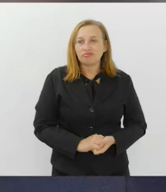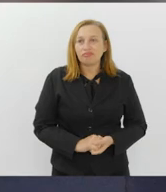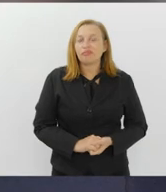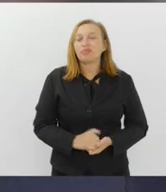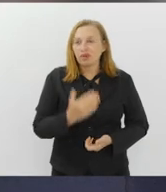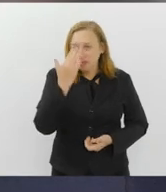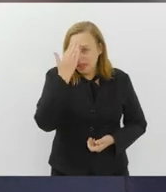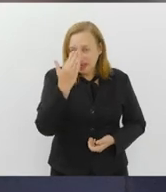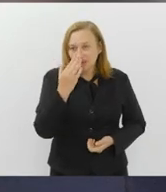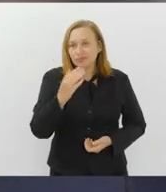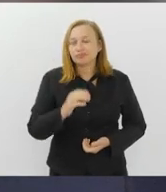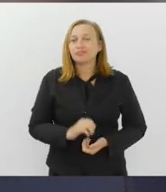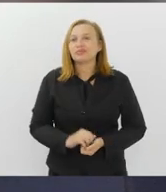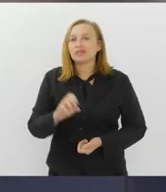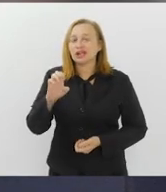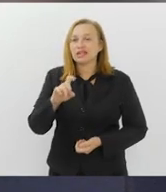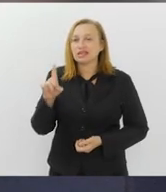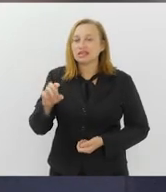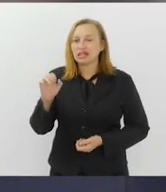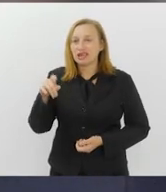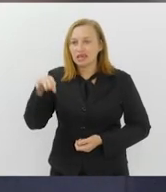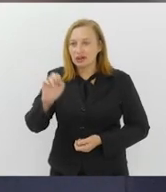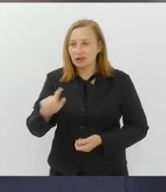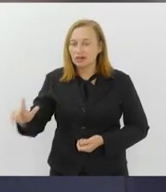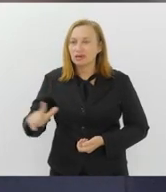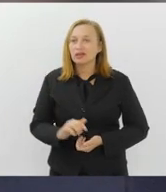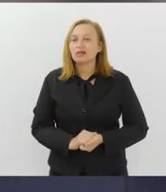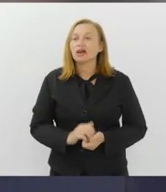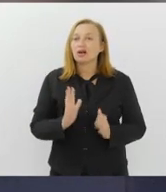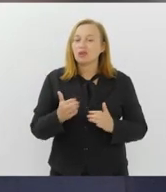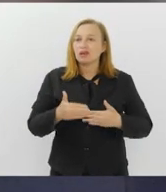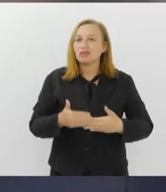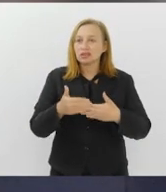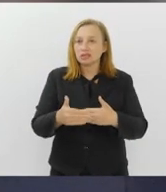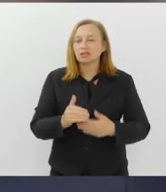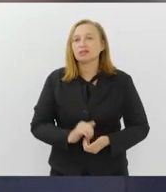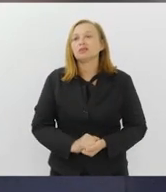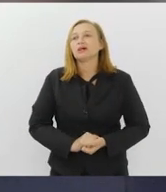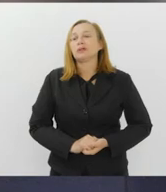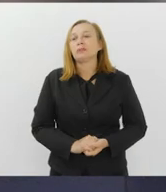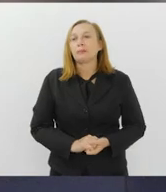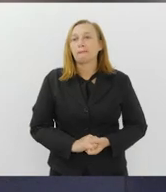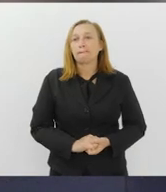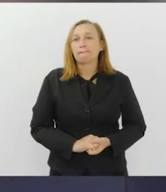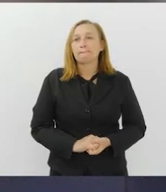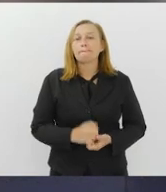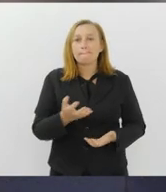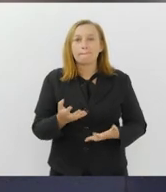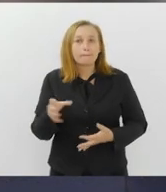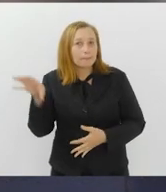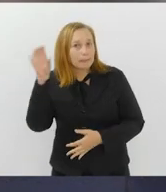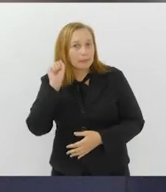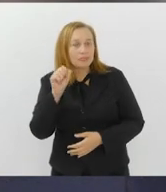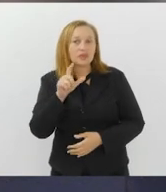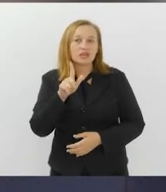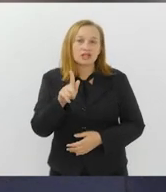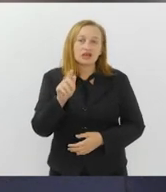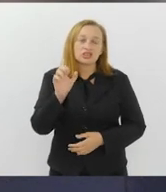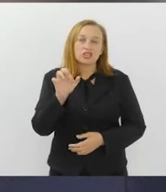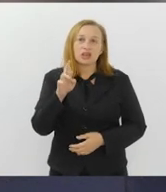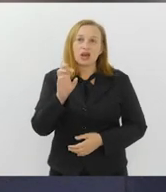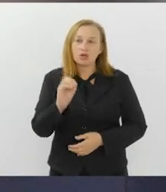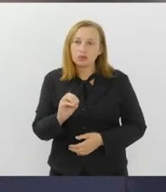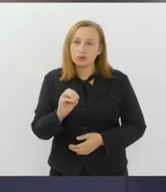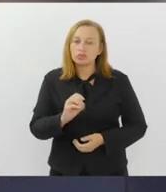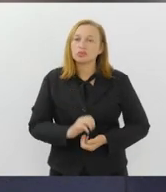Obrigado, Ezequiel. Vamos juntos. Agora avançamos aqui com a... Queremos ouvir o senhor Geraldo